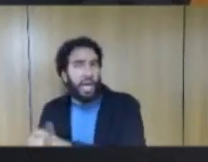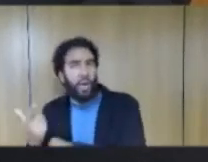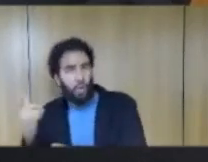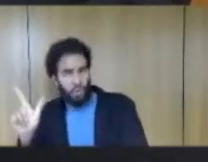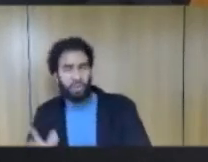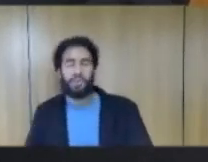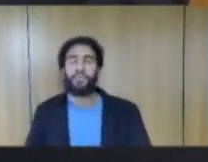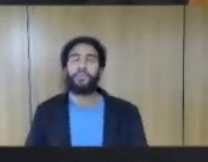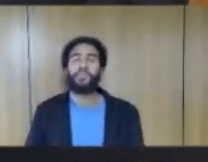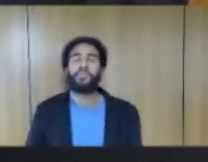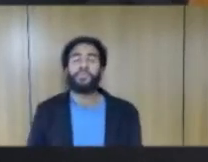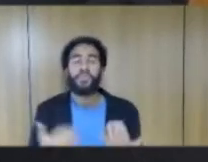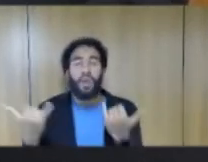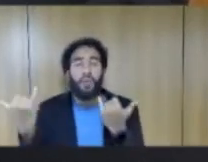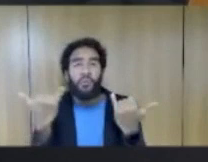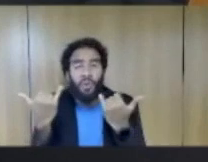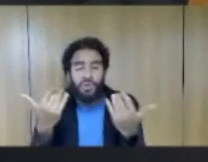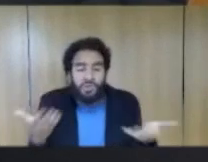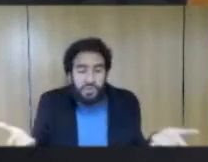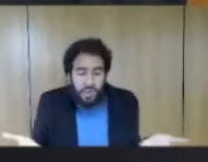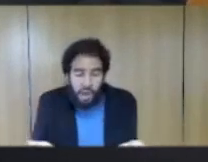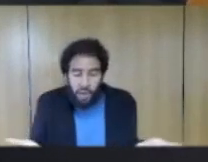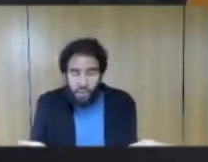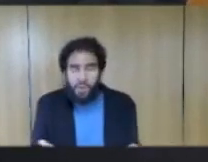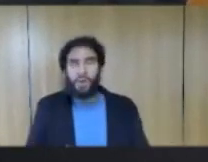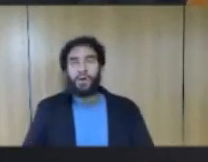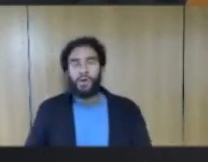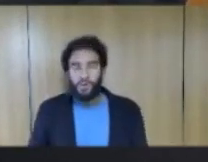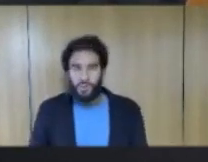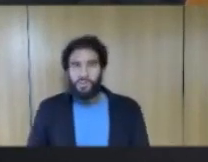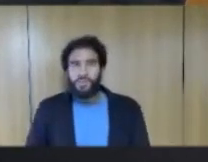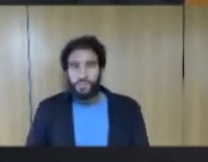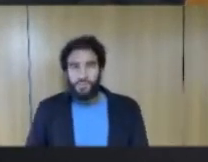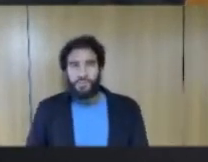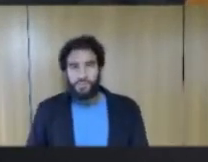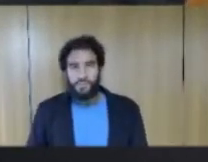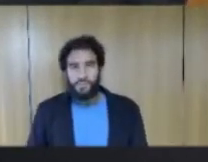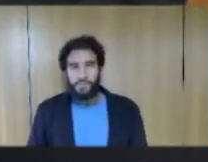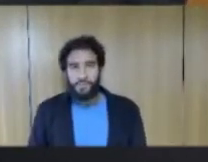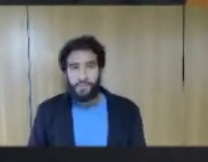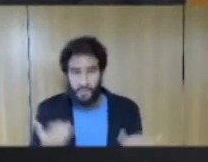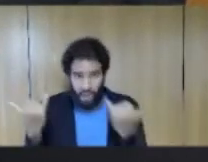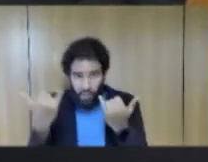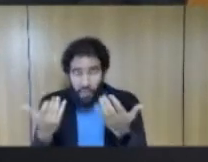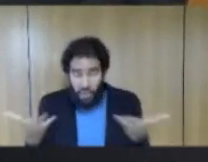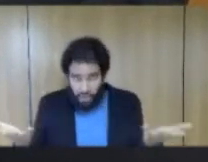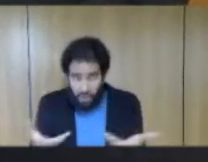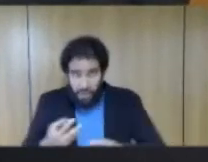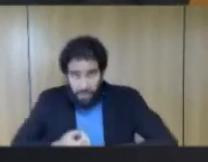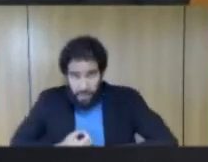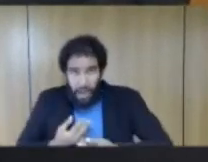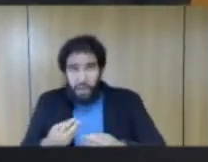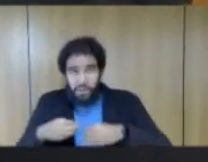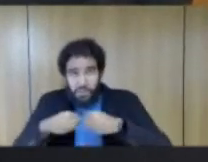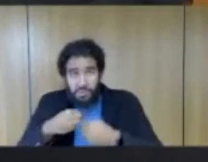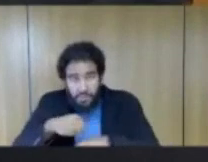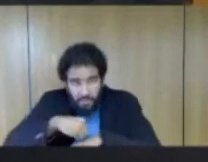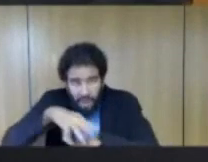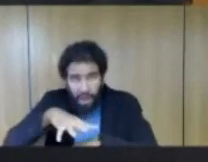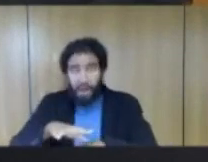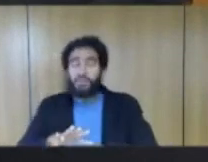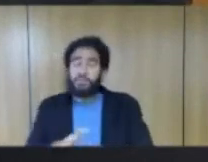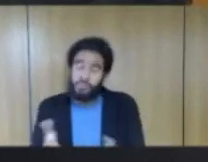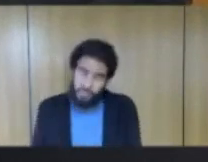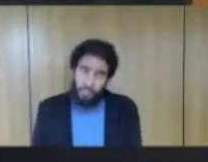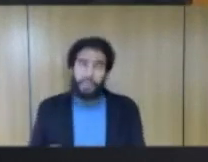as informações necessárias nesse momento são estas é claro